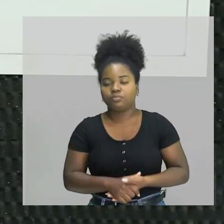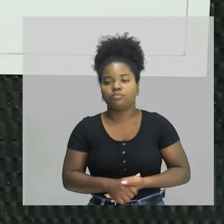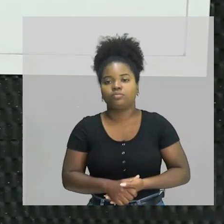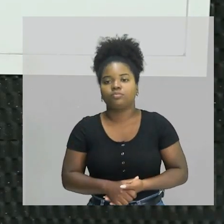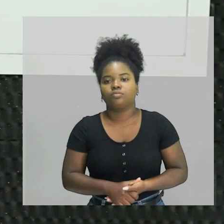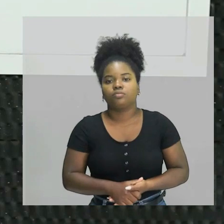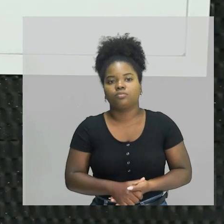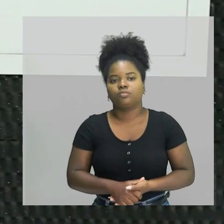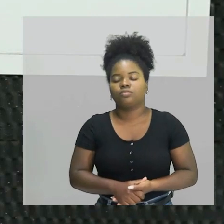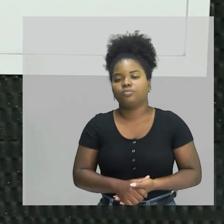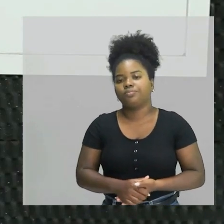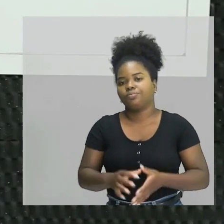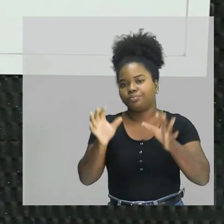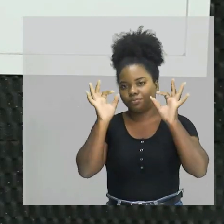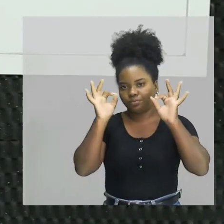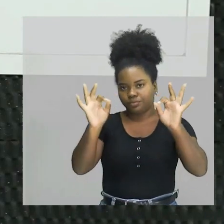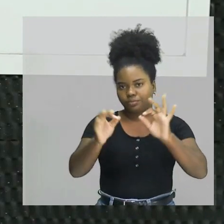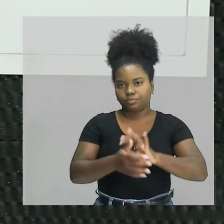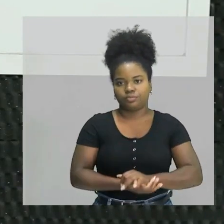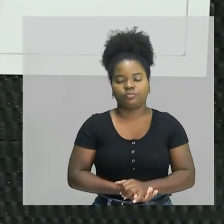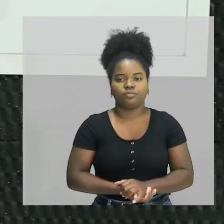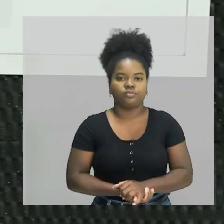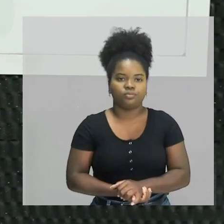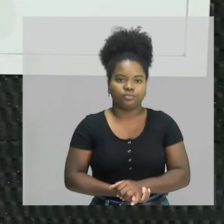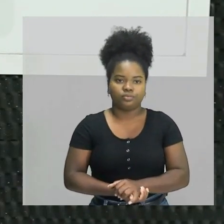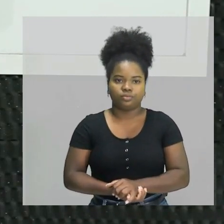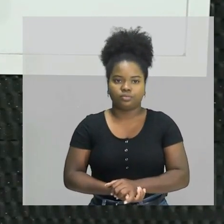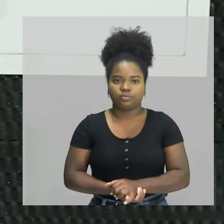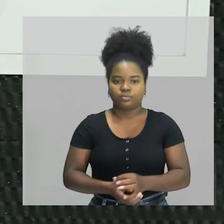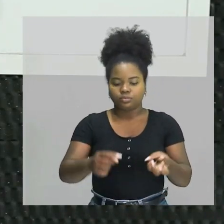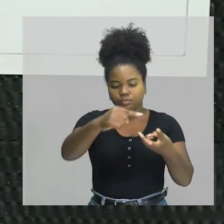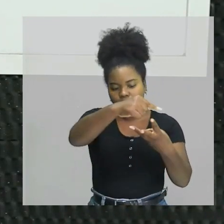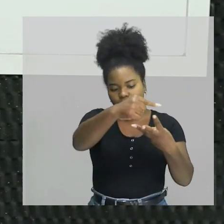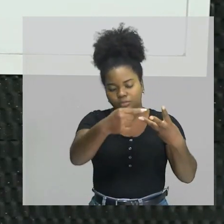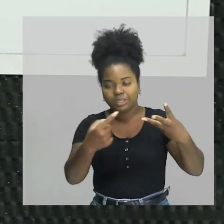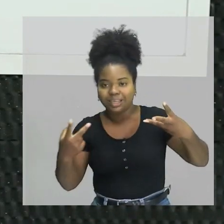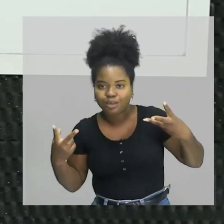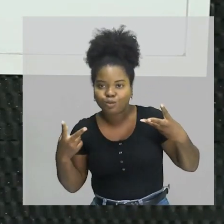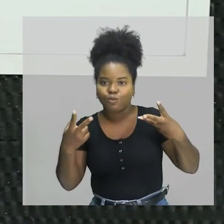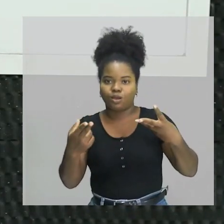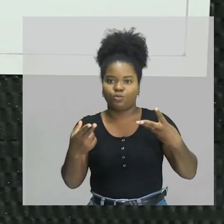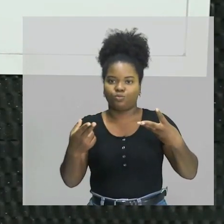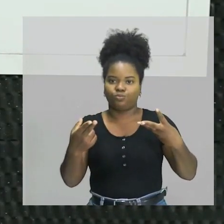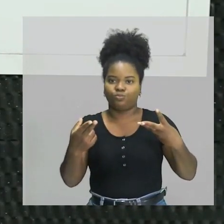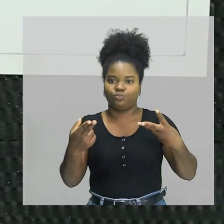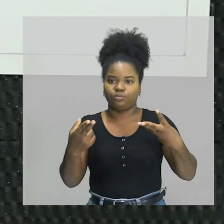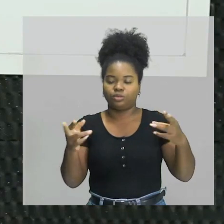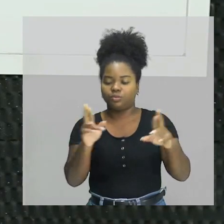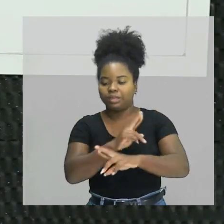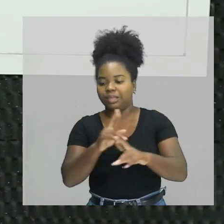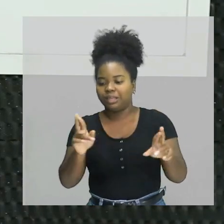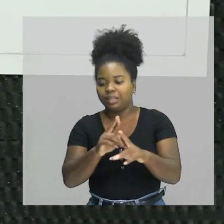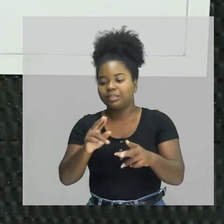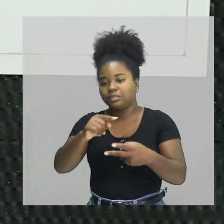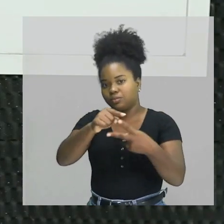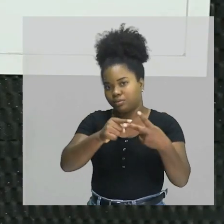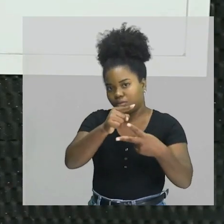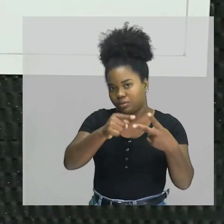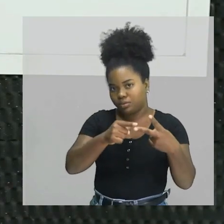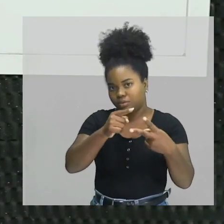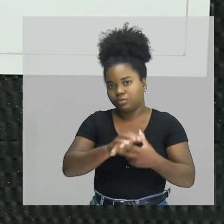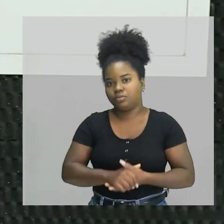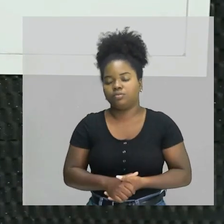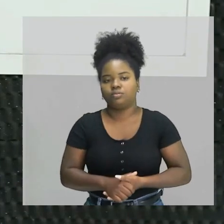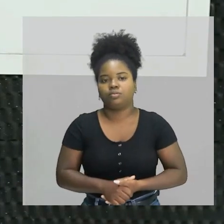Certo? Turminha, vamos prestar bem atenção. Olha, se essa parte aqui é igual em relação ao ângulo, você sabe que um retângulo,